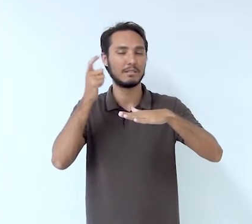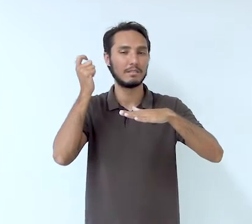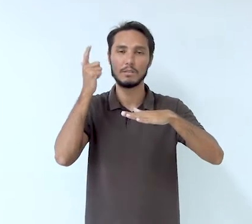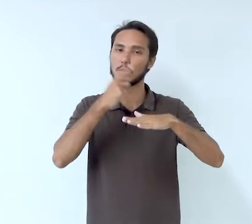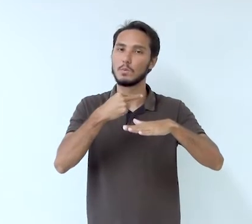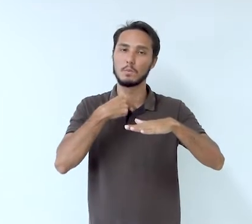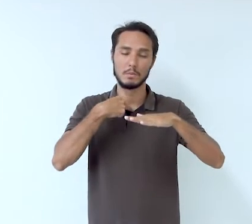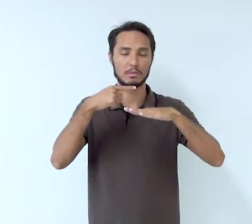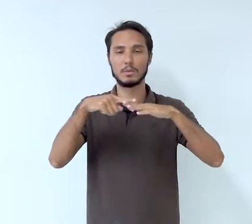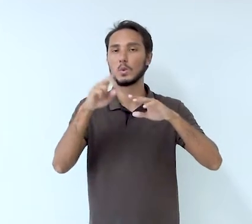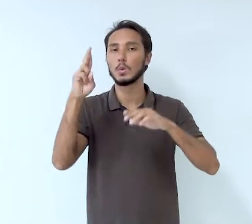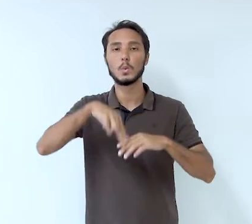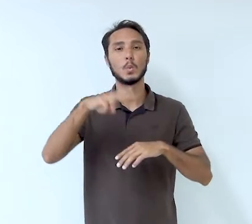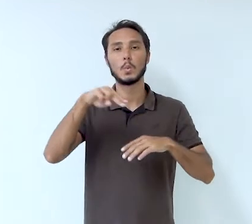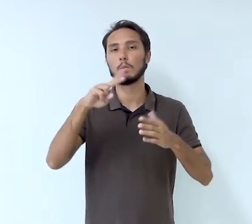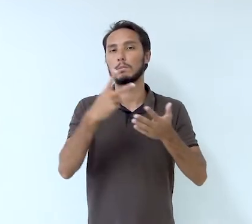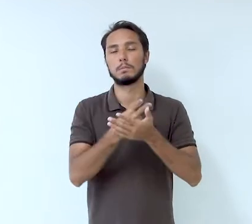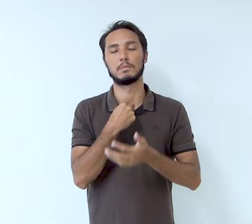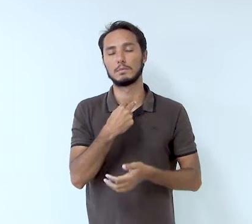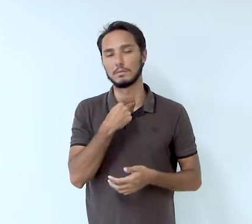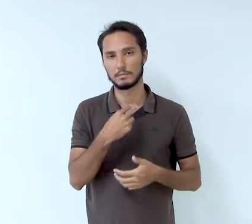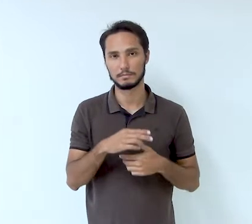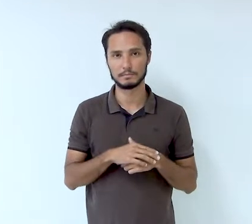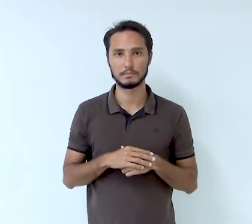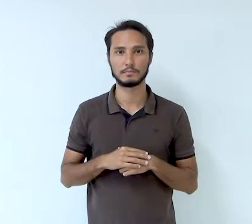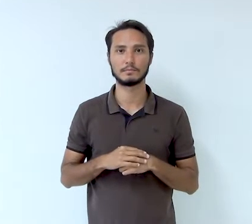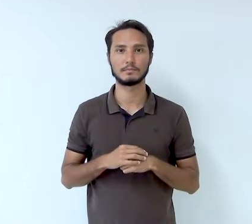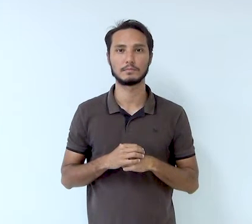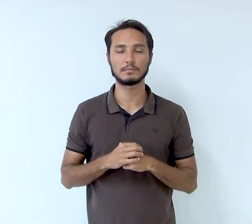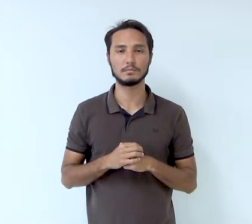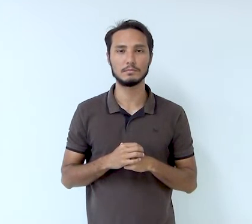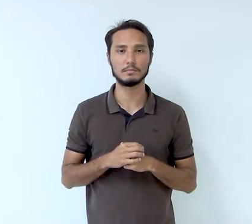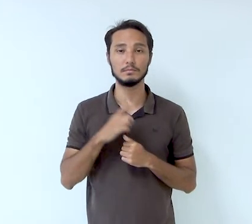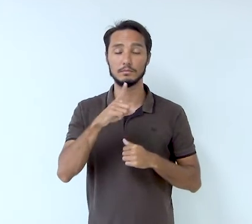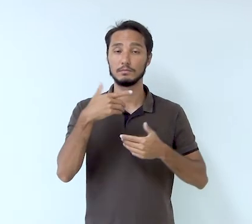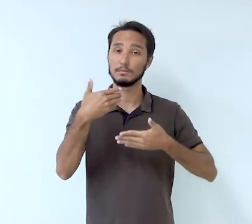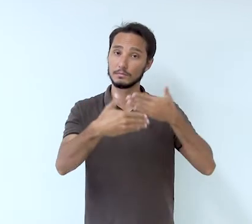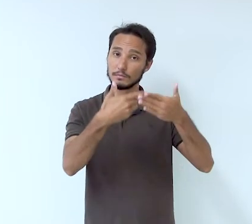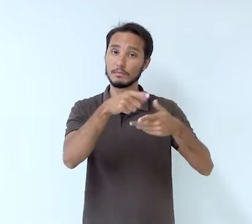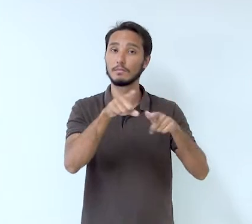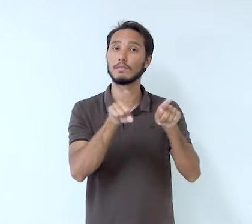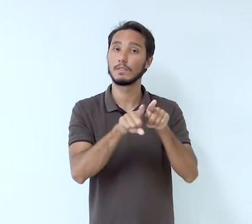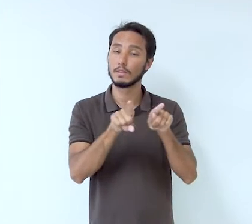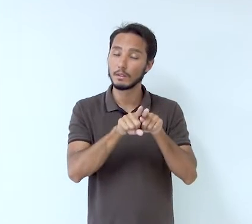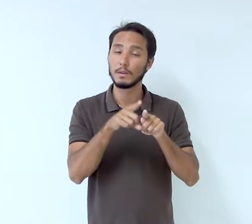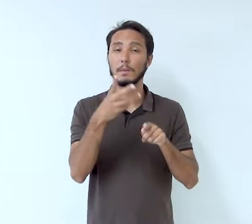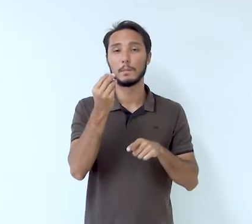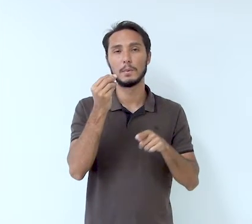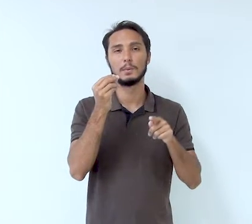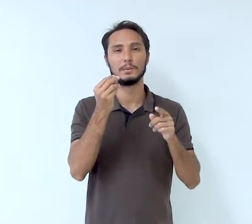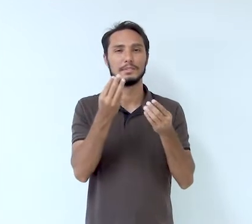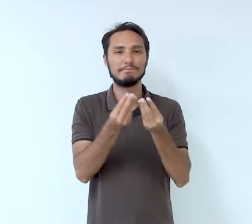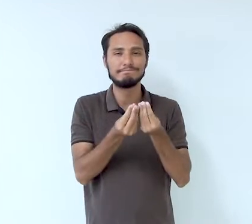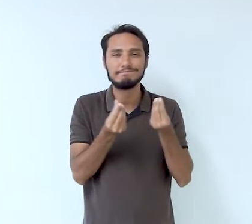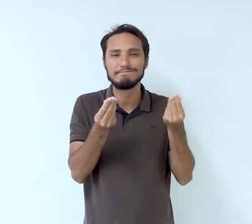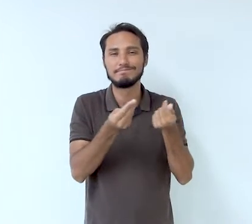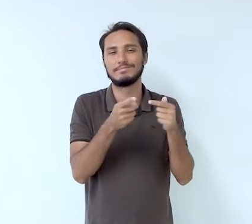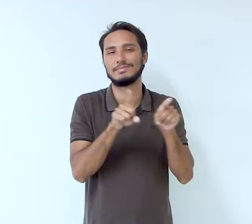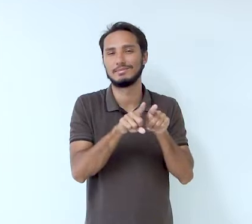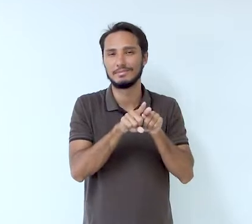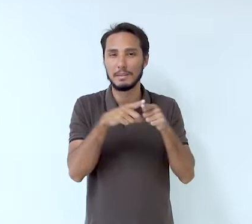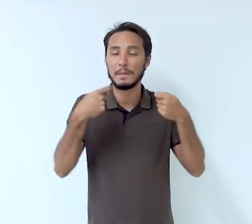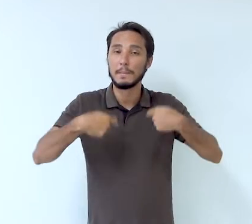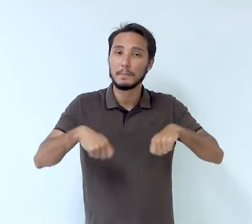por algum capacitor, isso nunca pode ser feito. O processador também é um componente muito